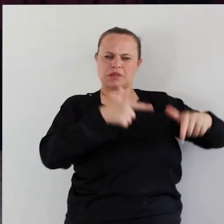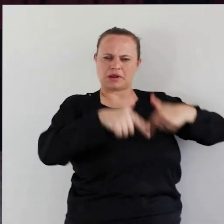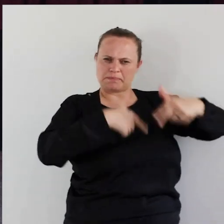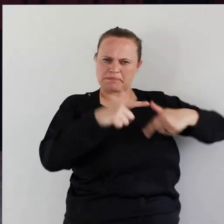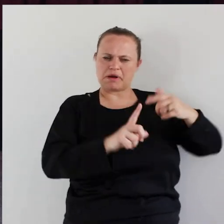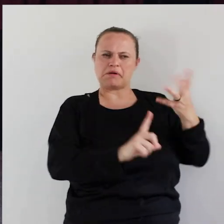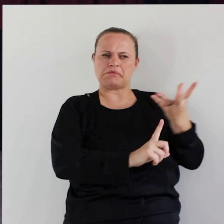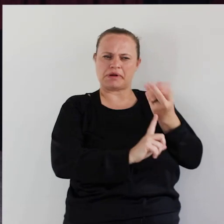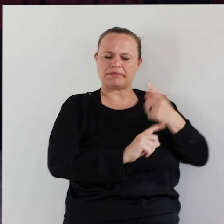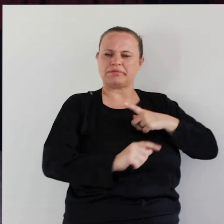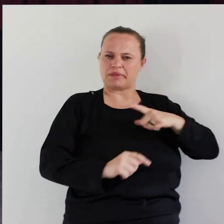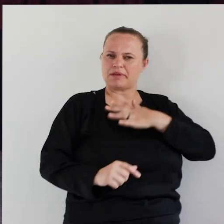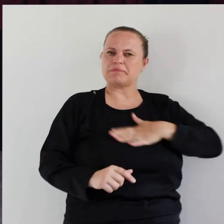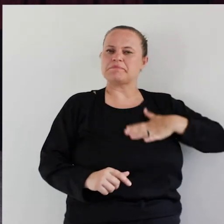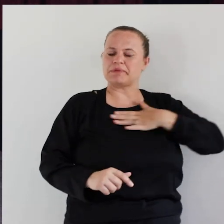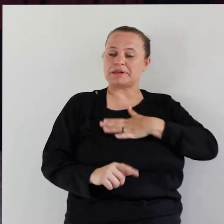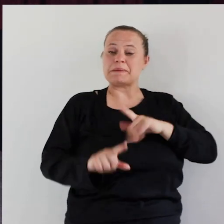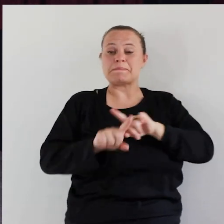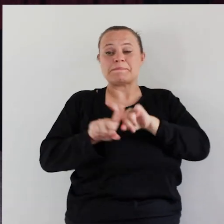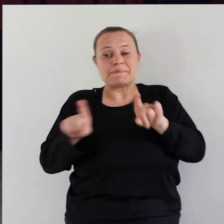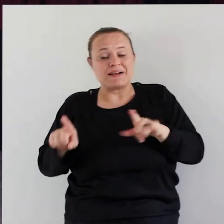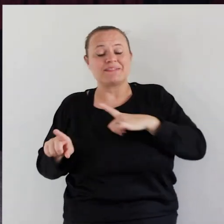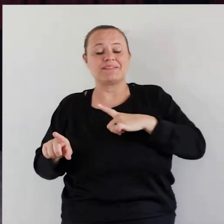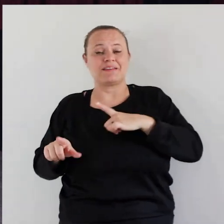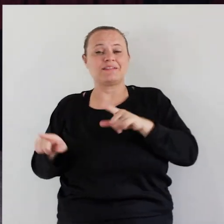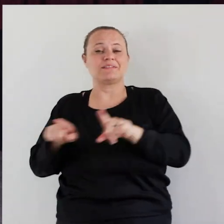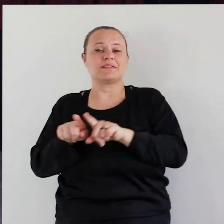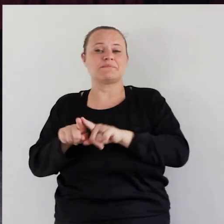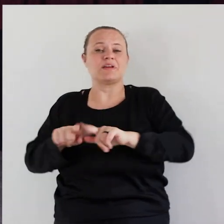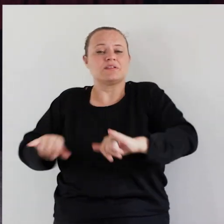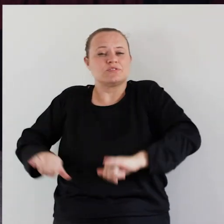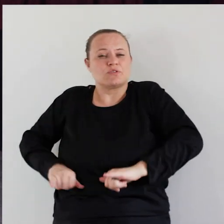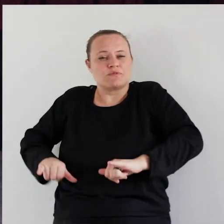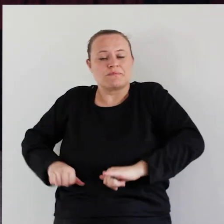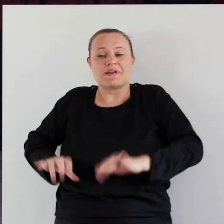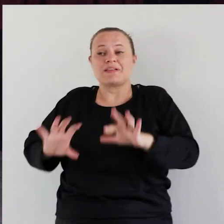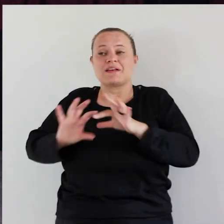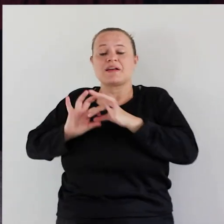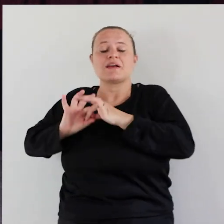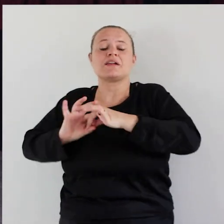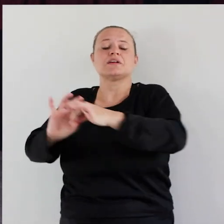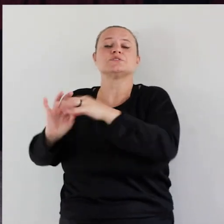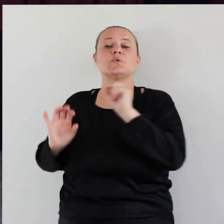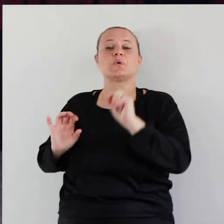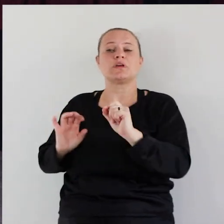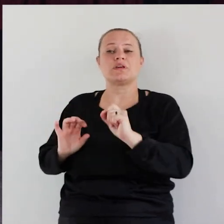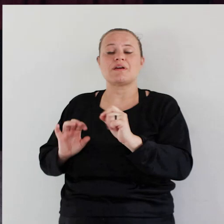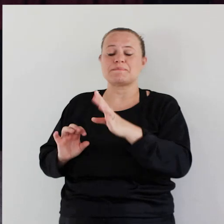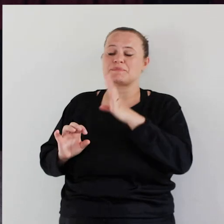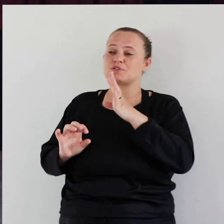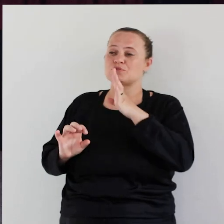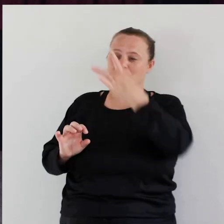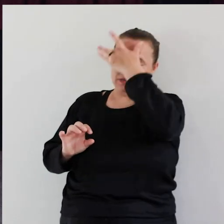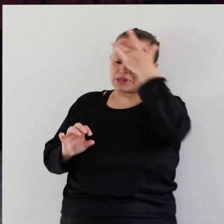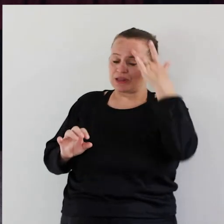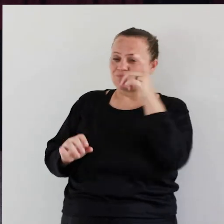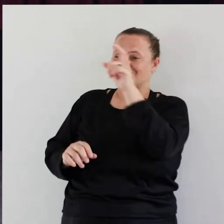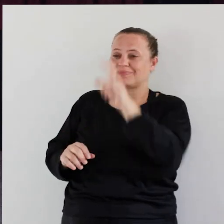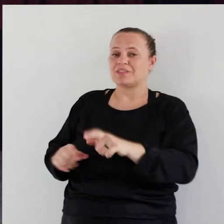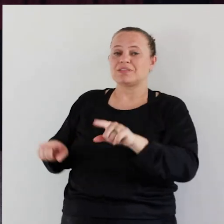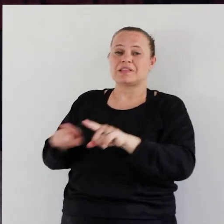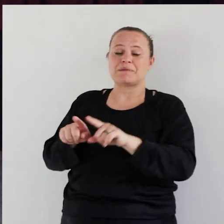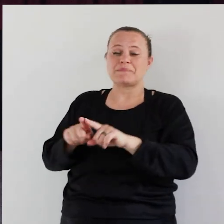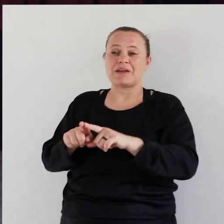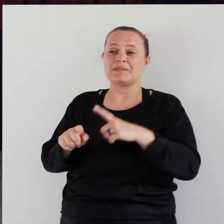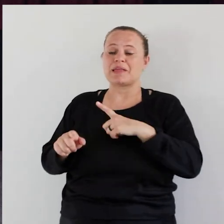artístico tem prazer, relacionado a uma série de categorias que a gente analisa, mas também tem o sofrimento